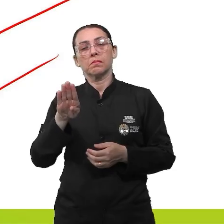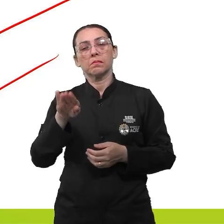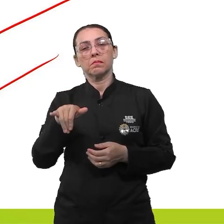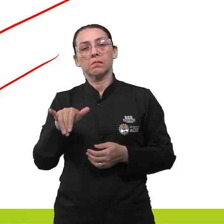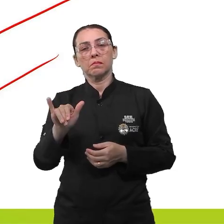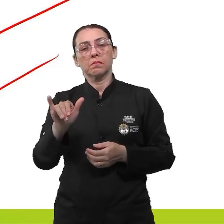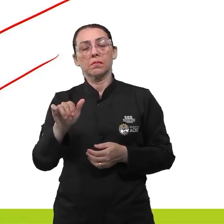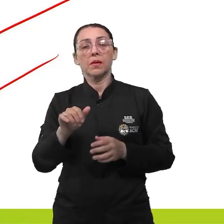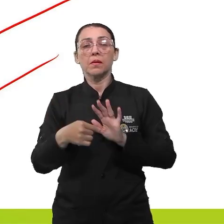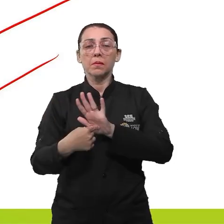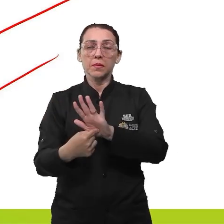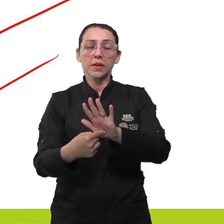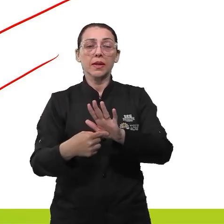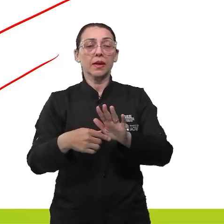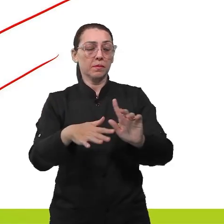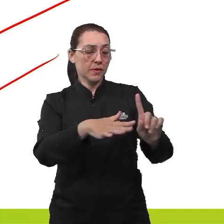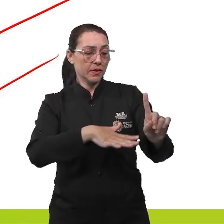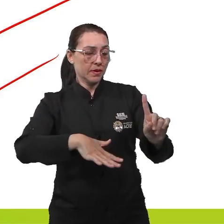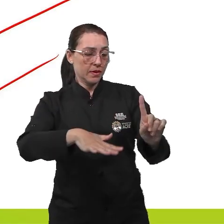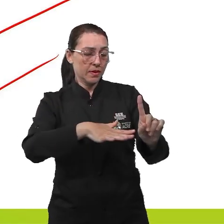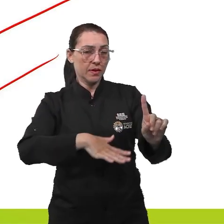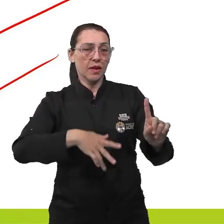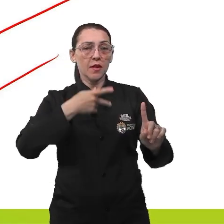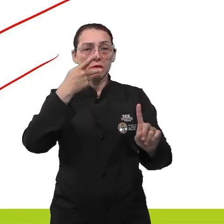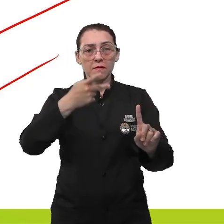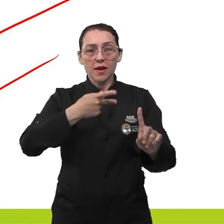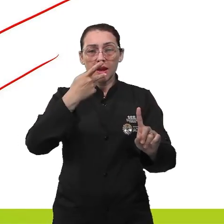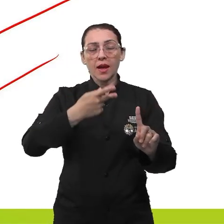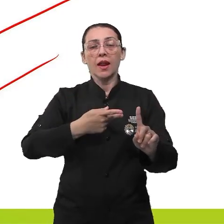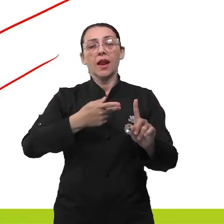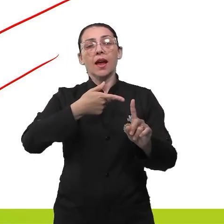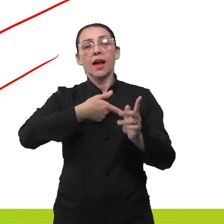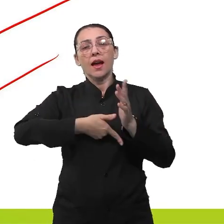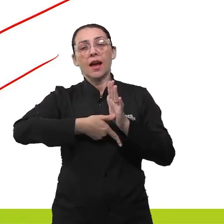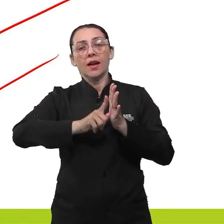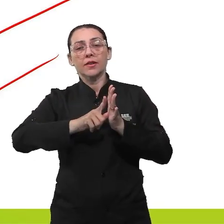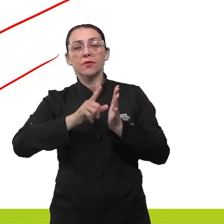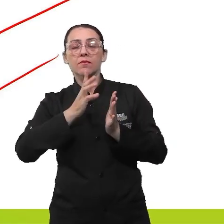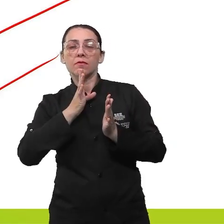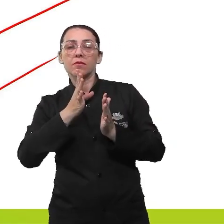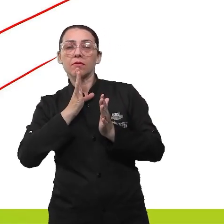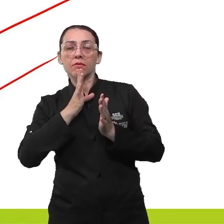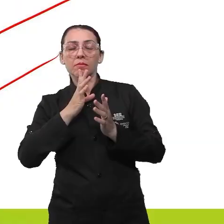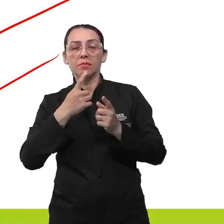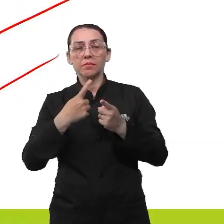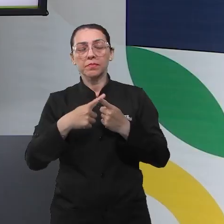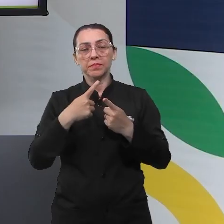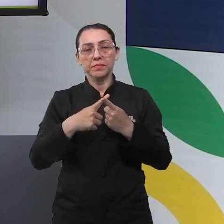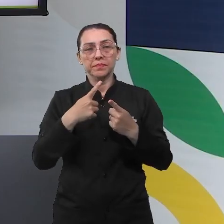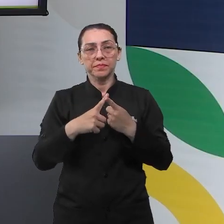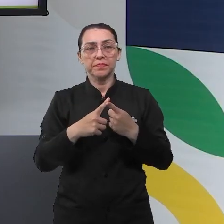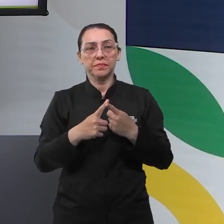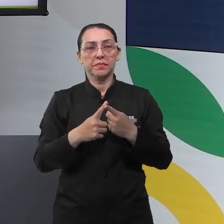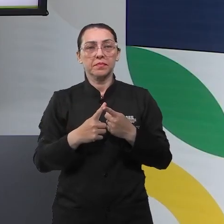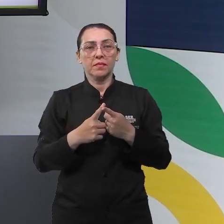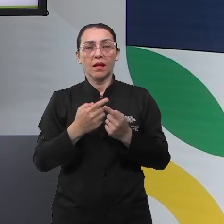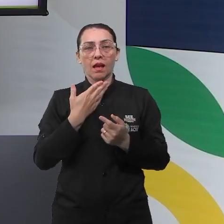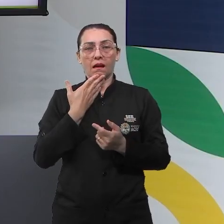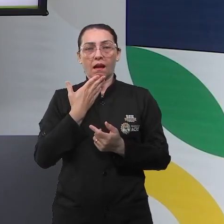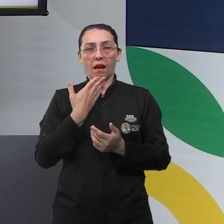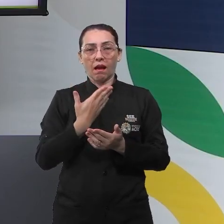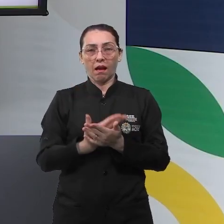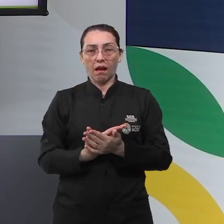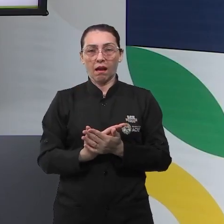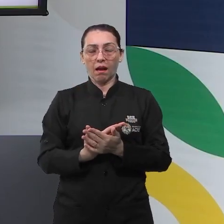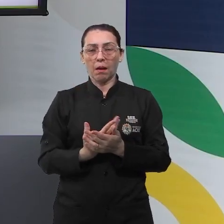para revelar como a sociedade julga a pessoa pela aparência. Exatamente, porque no texto fala ali que os jurados ficaram num primeiro momento